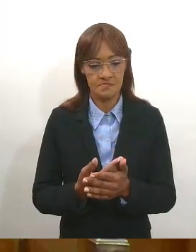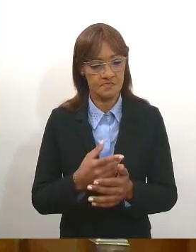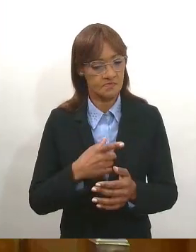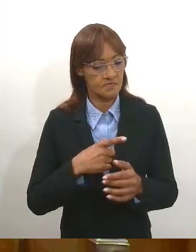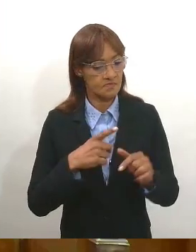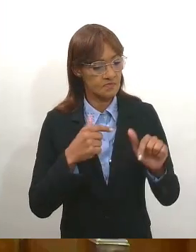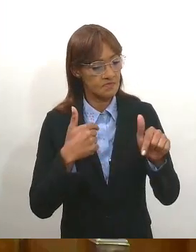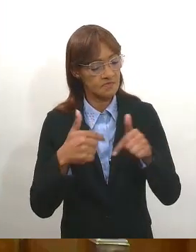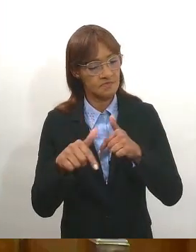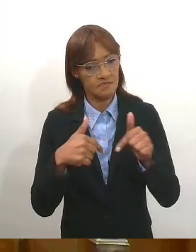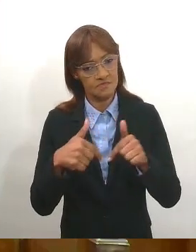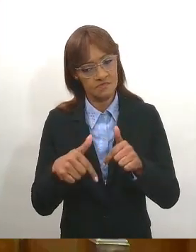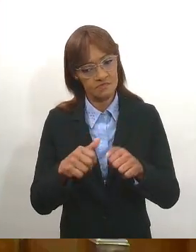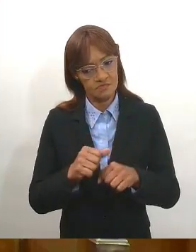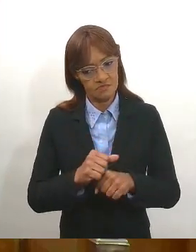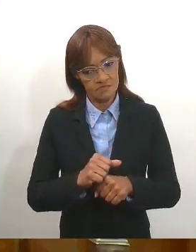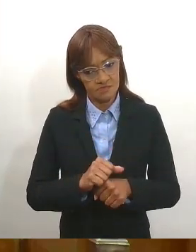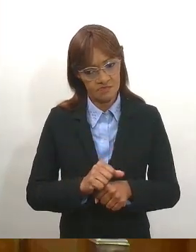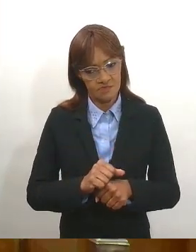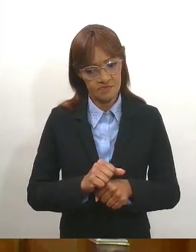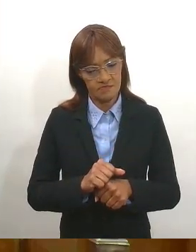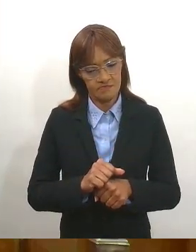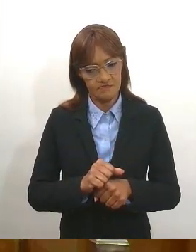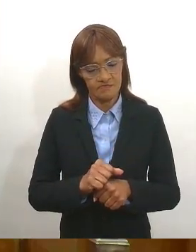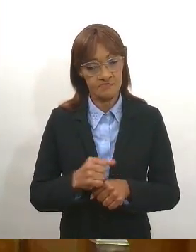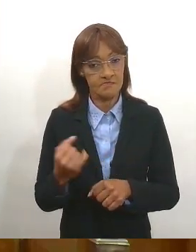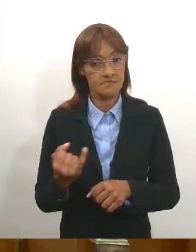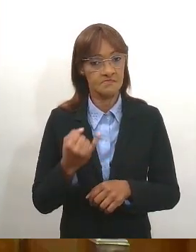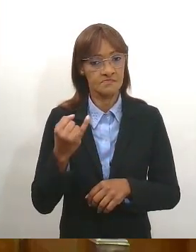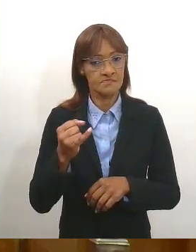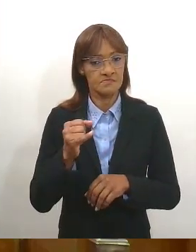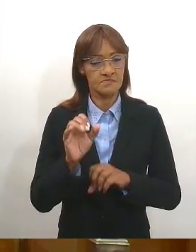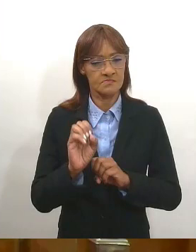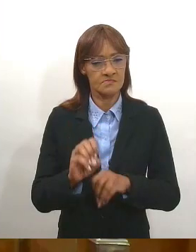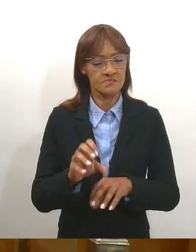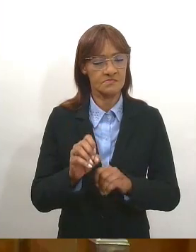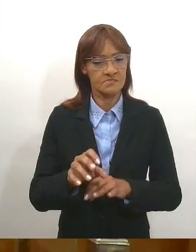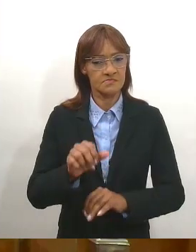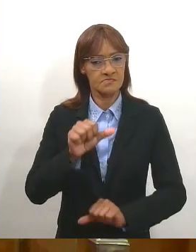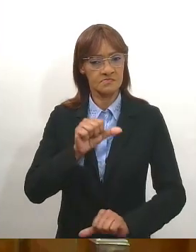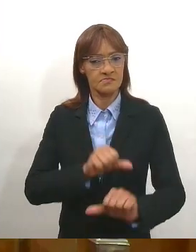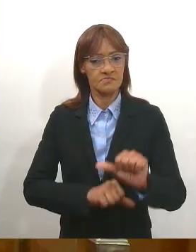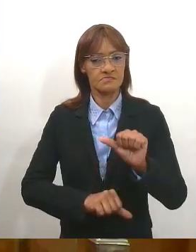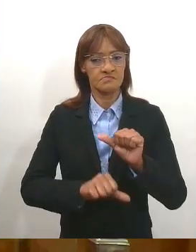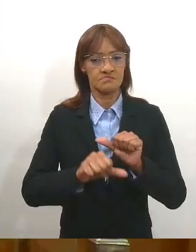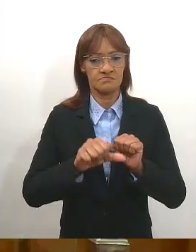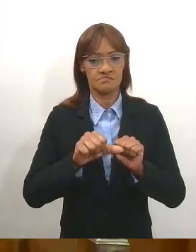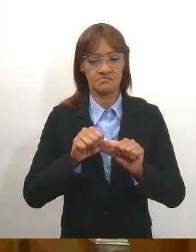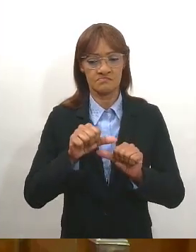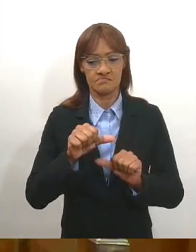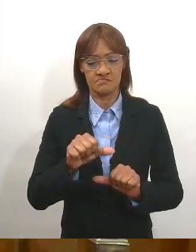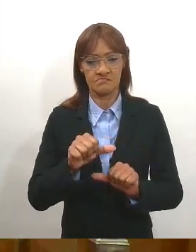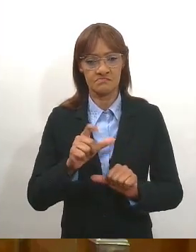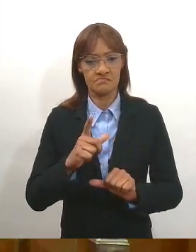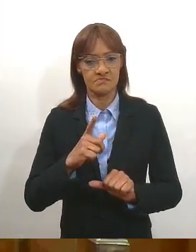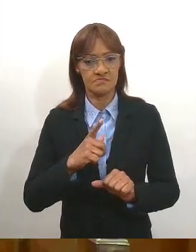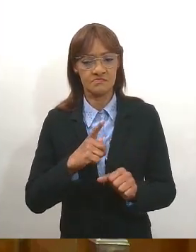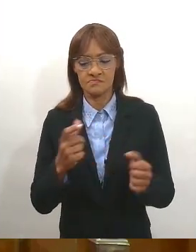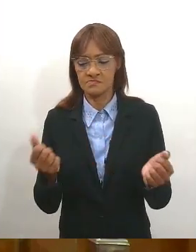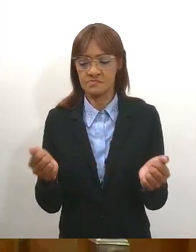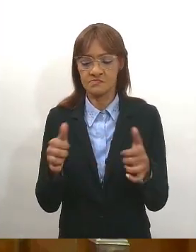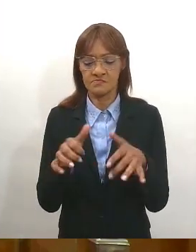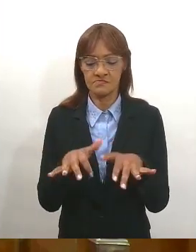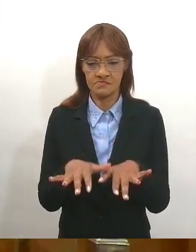educação transformadora, inclusiva, né, e também a fala